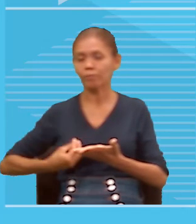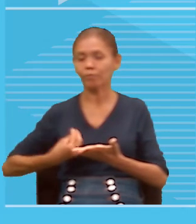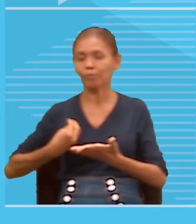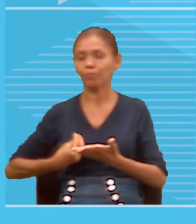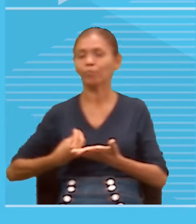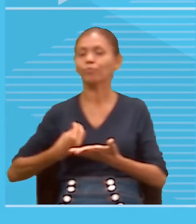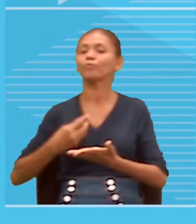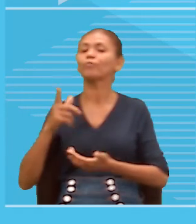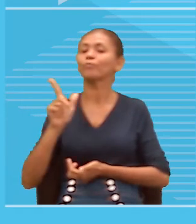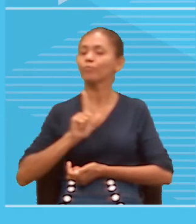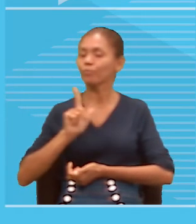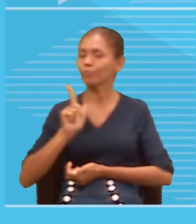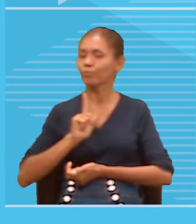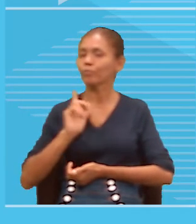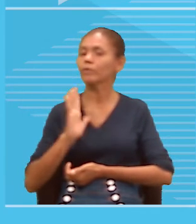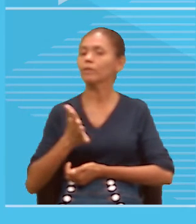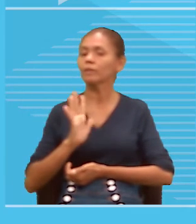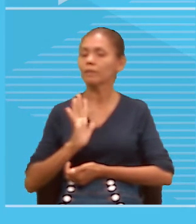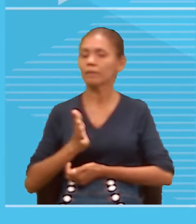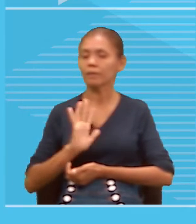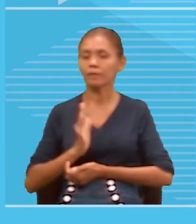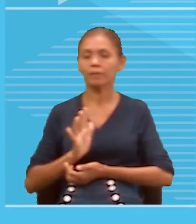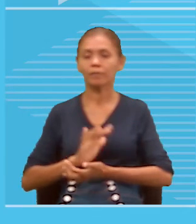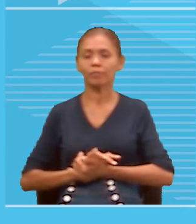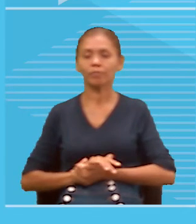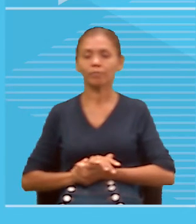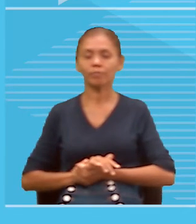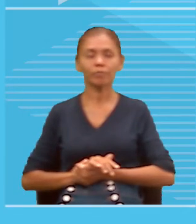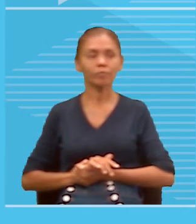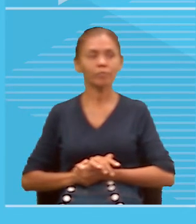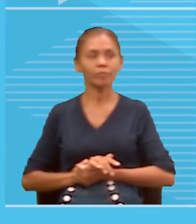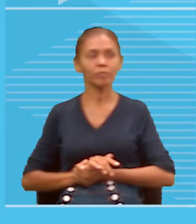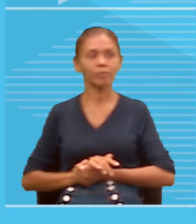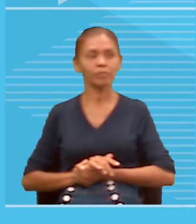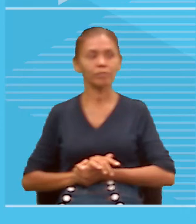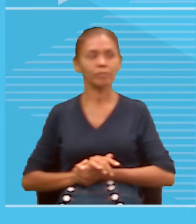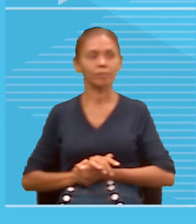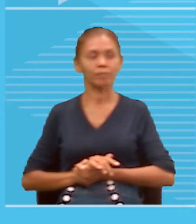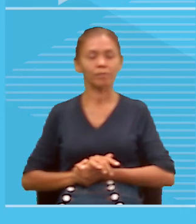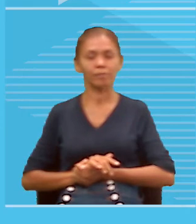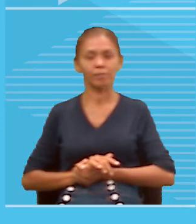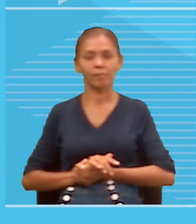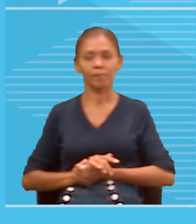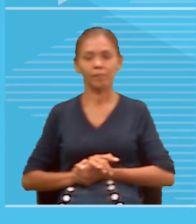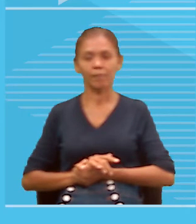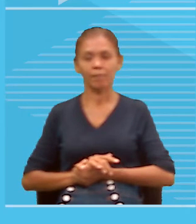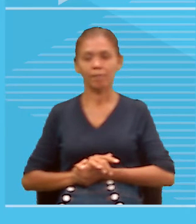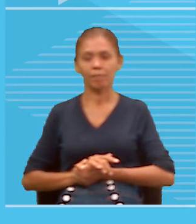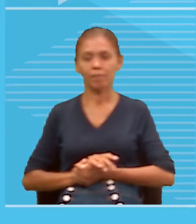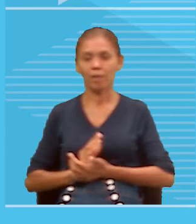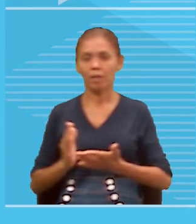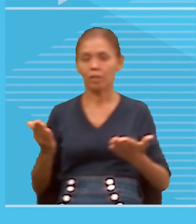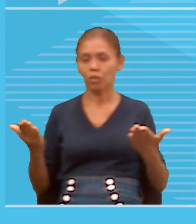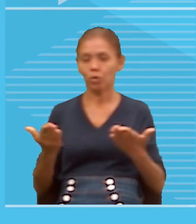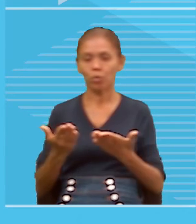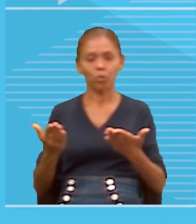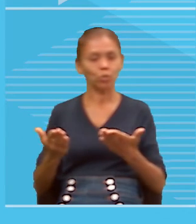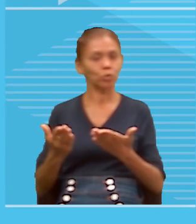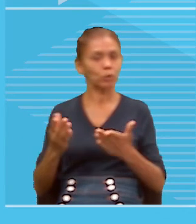biodiversidade incrível gigantesca que inclusive quase não tem mais absolutamente nada